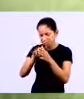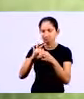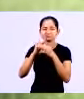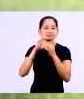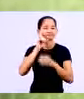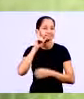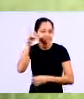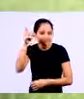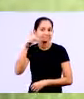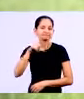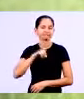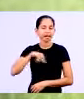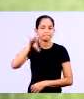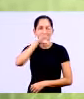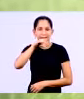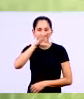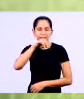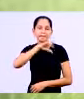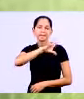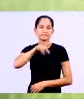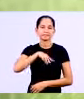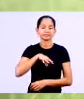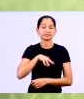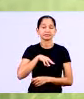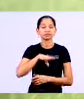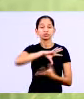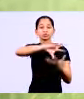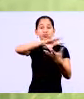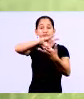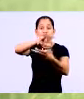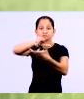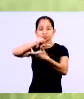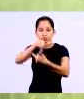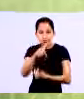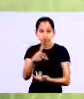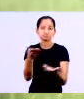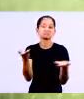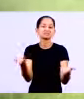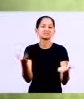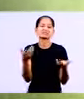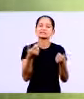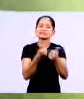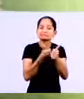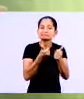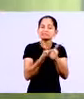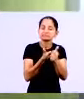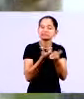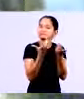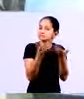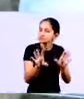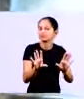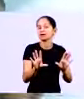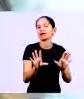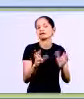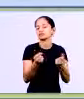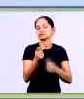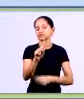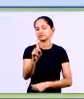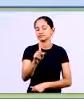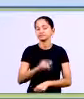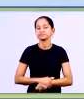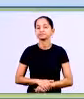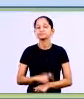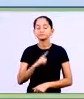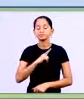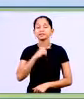de falantes da língua portuguesa no mundo, vocês vão observar que há resistência, que há questionamentos em relação a isso. A